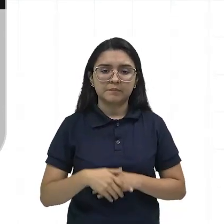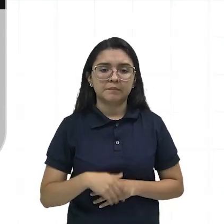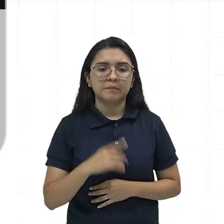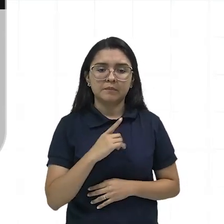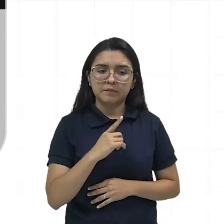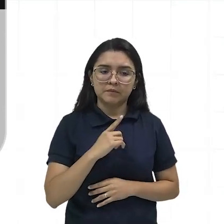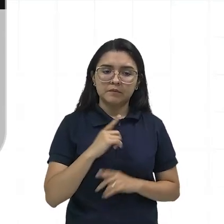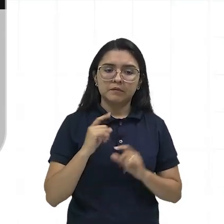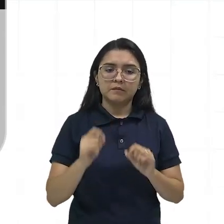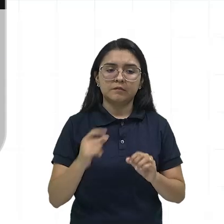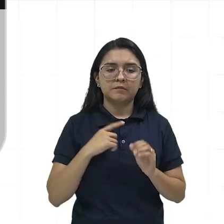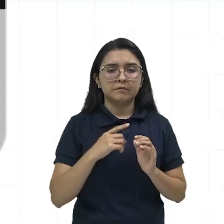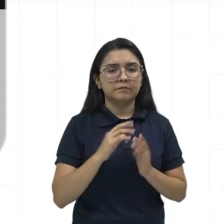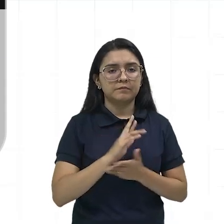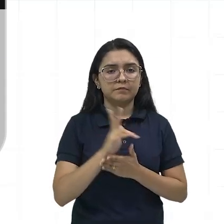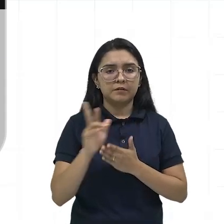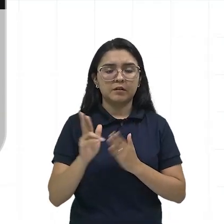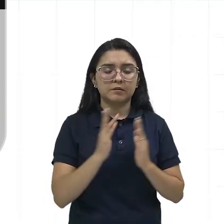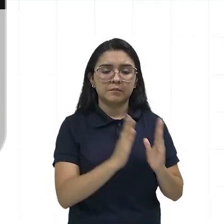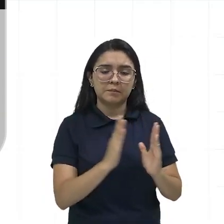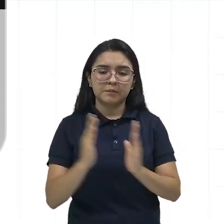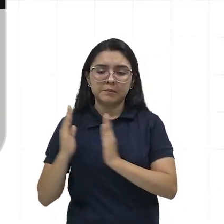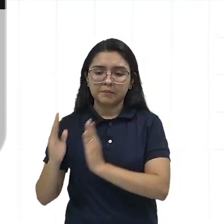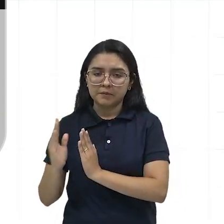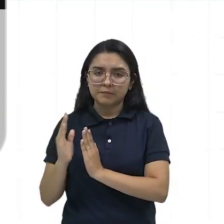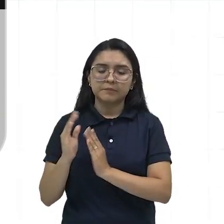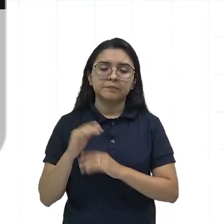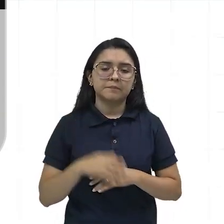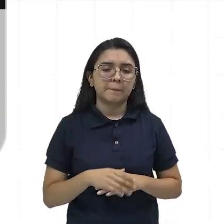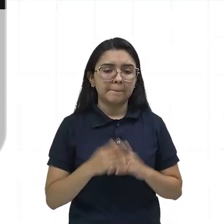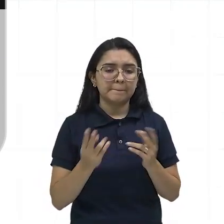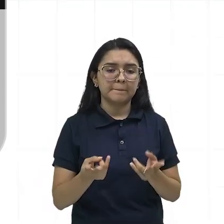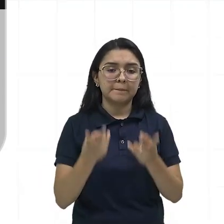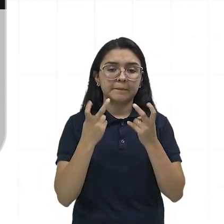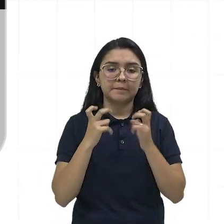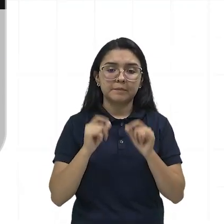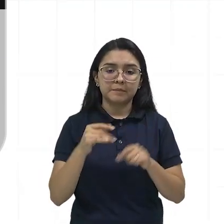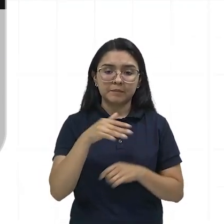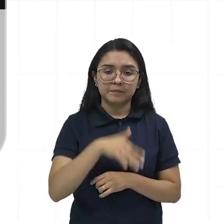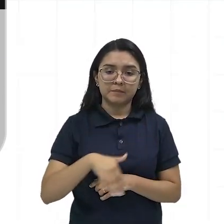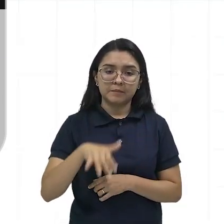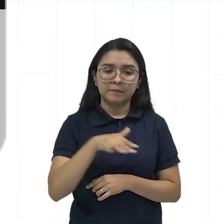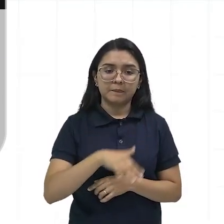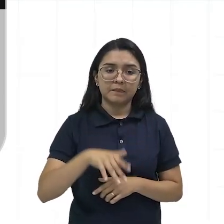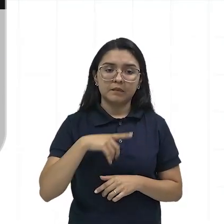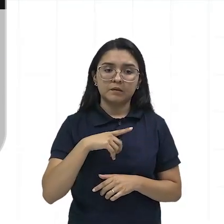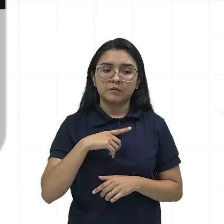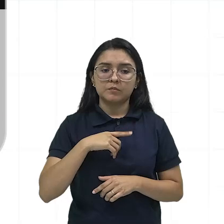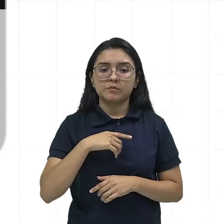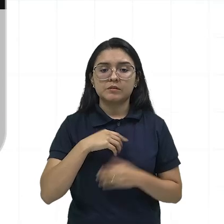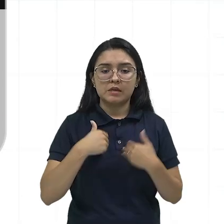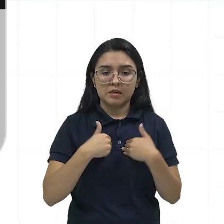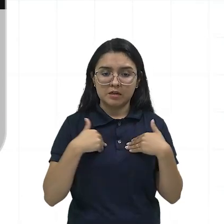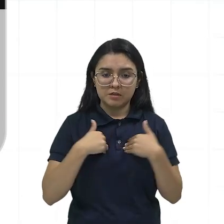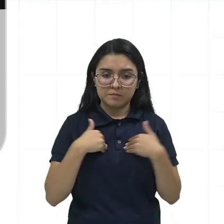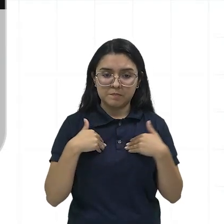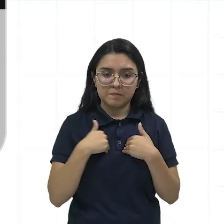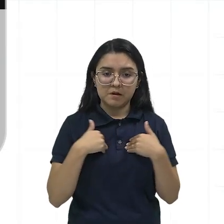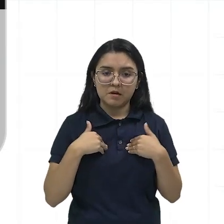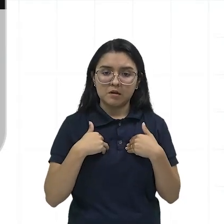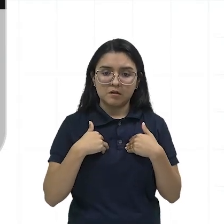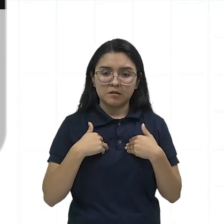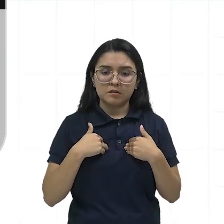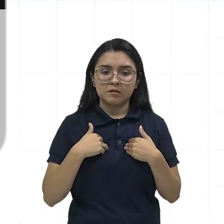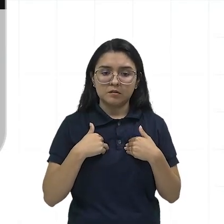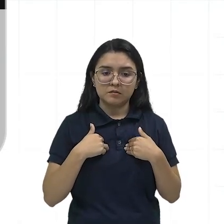Ele passa por várias etapas, né? Então, olha, nós temos a área onde os animais ficam, né?